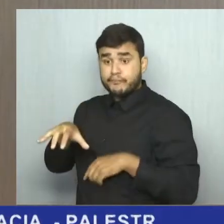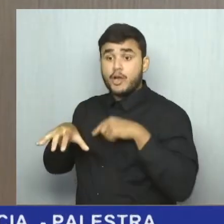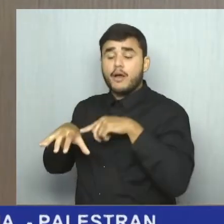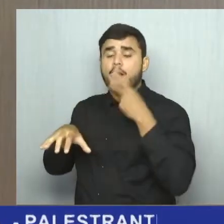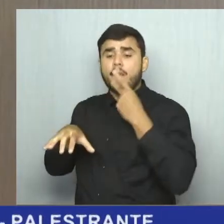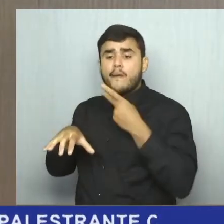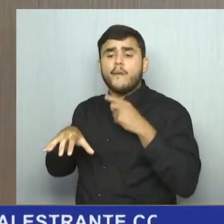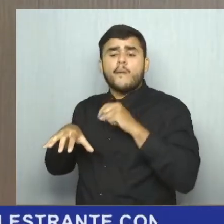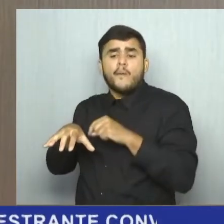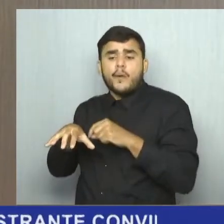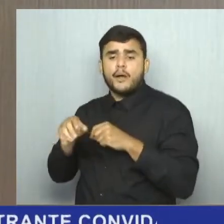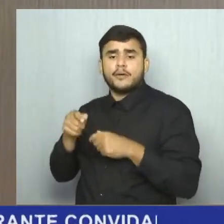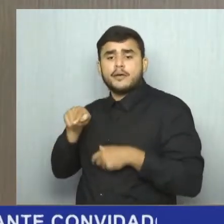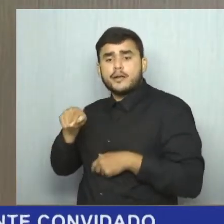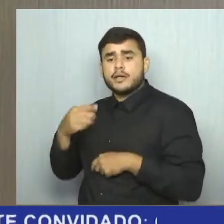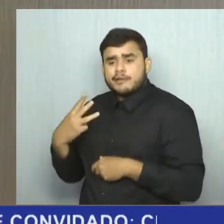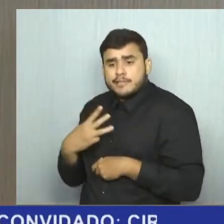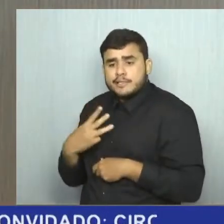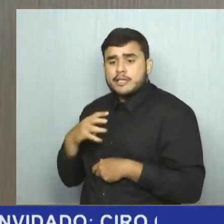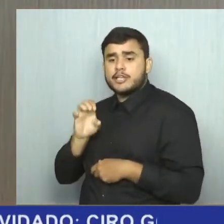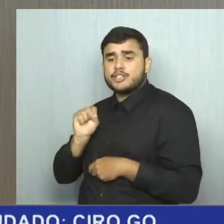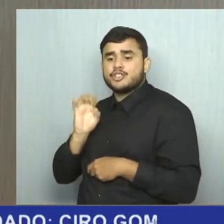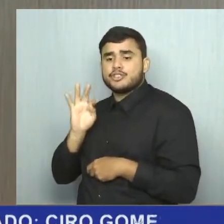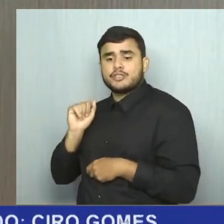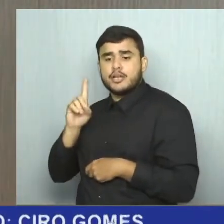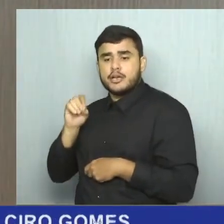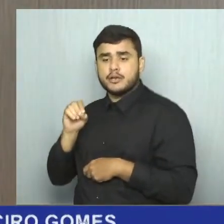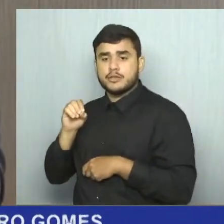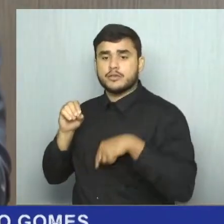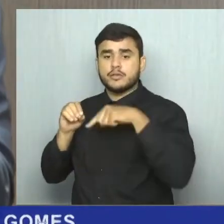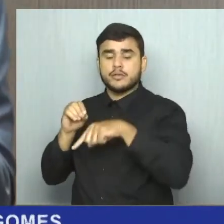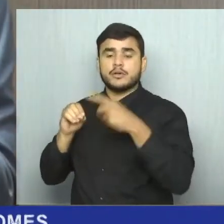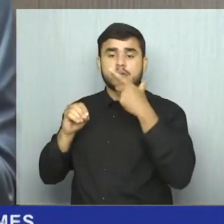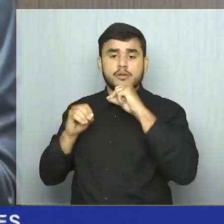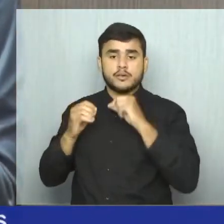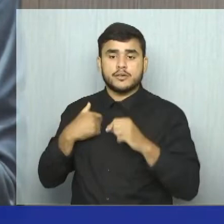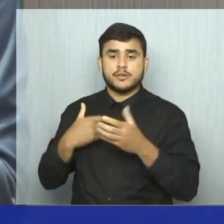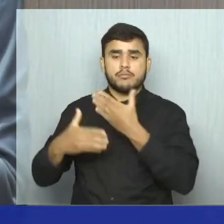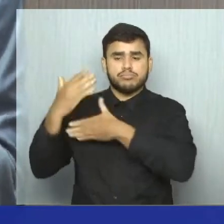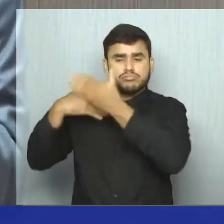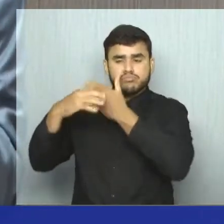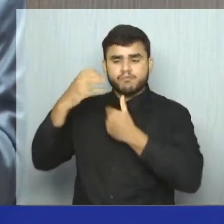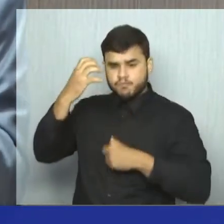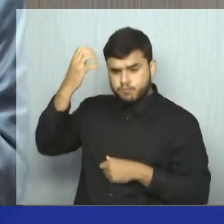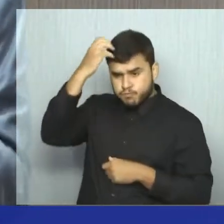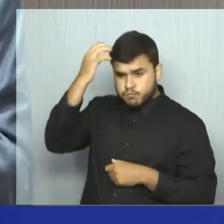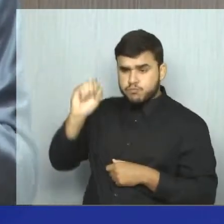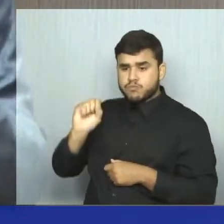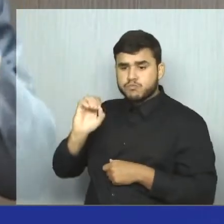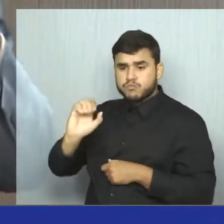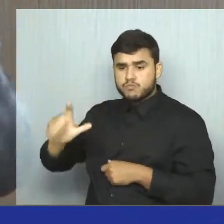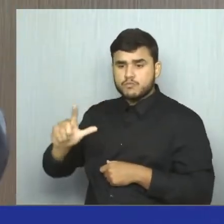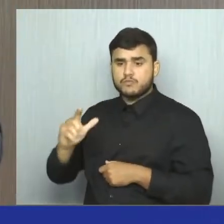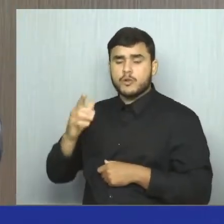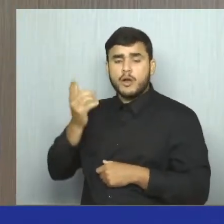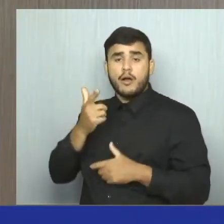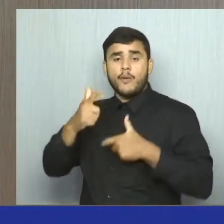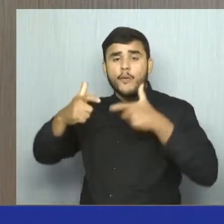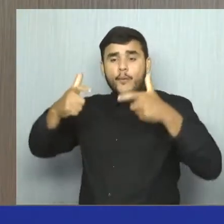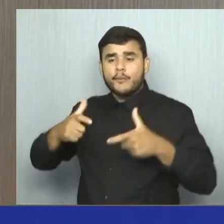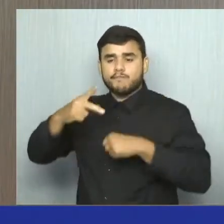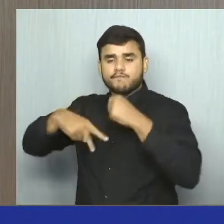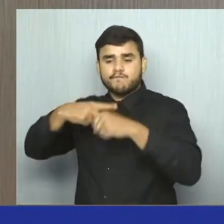exacerbado na expressão "o Estado sou eu", do rei Sol francês. O Estado sou eu era a expressão